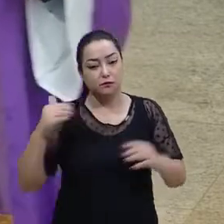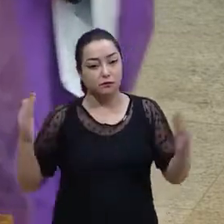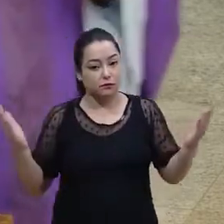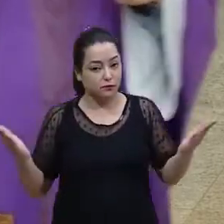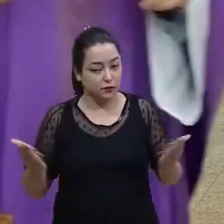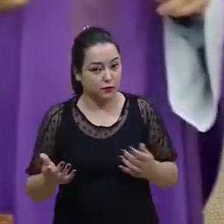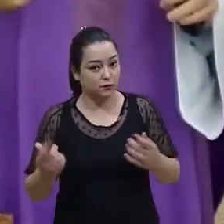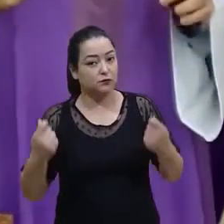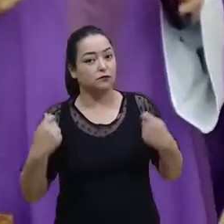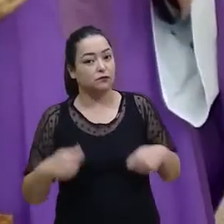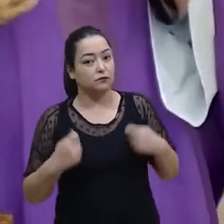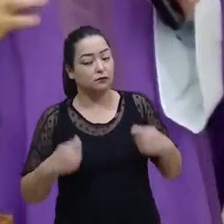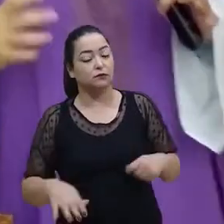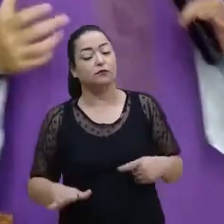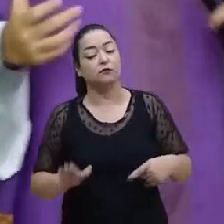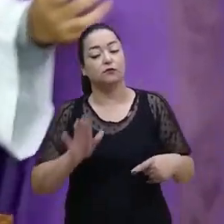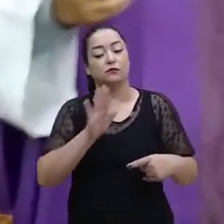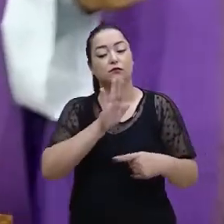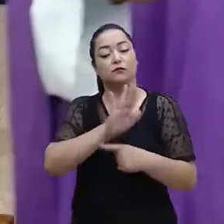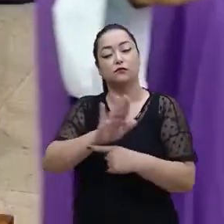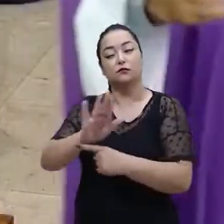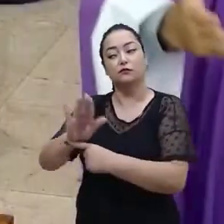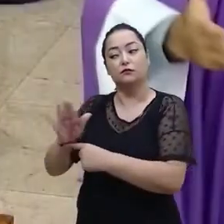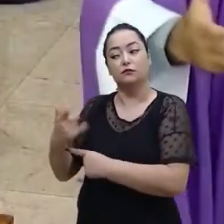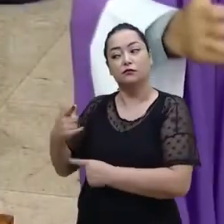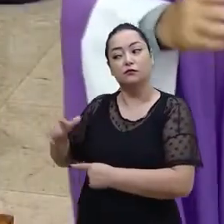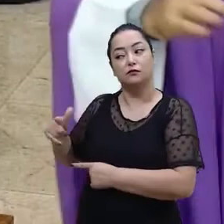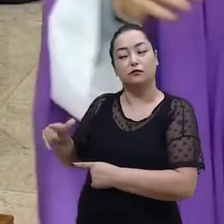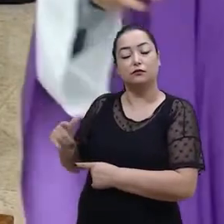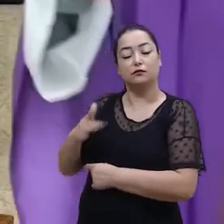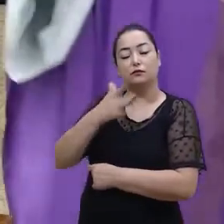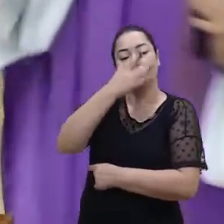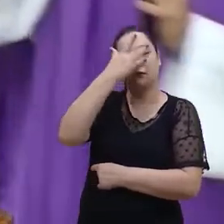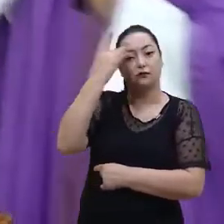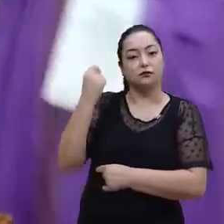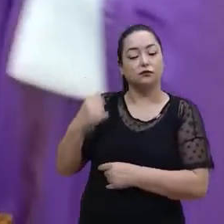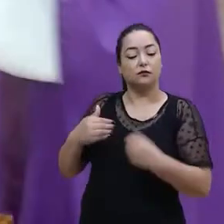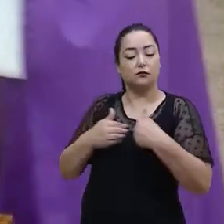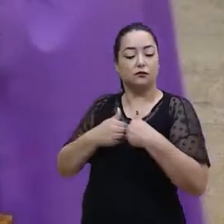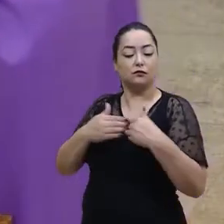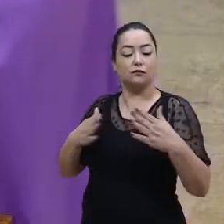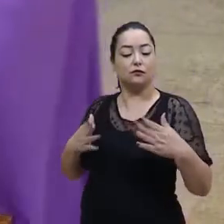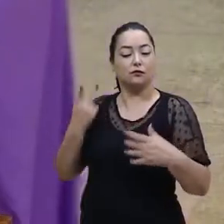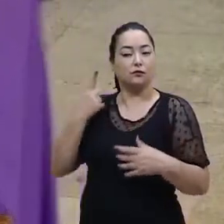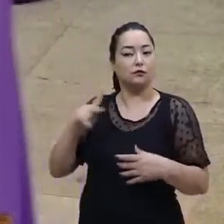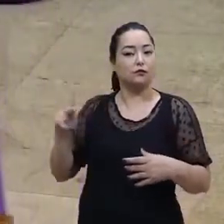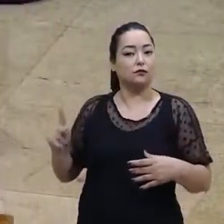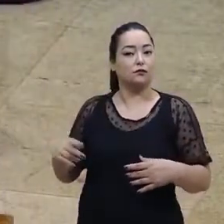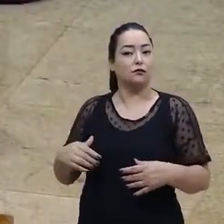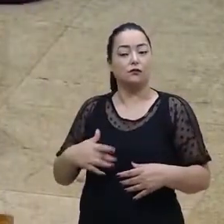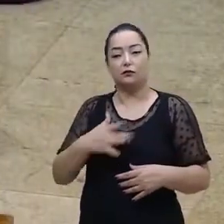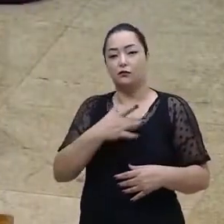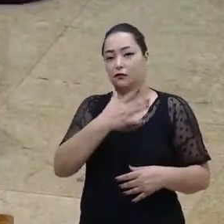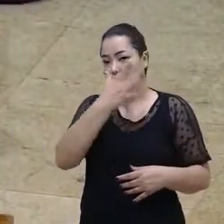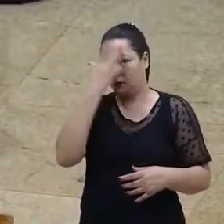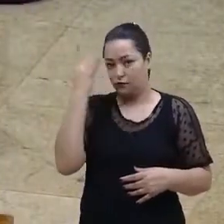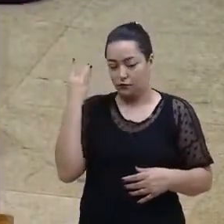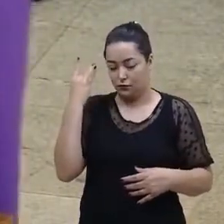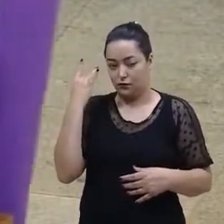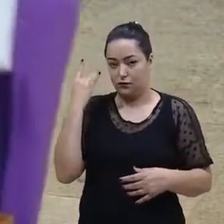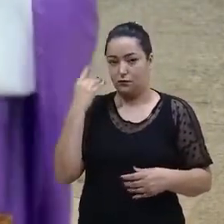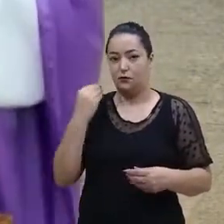agora você faz caridade agora não abre eles e para o outro agora é uma abre-se para o próximo